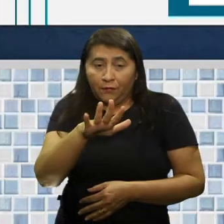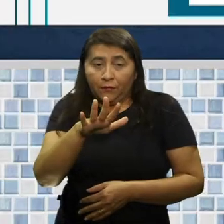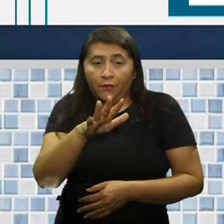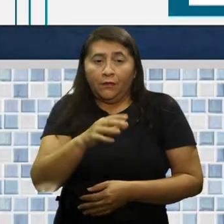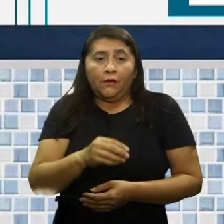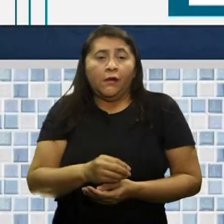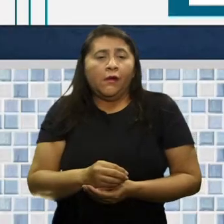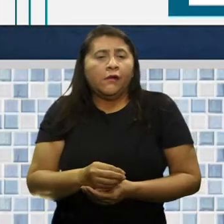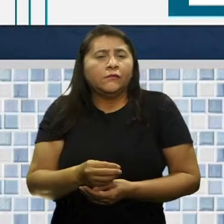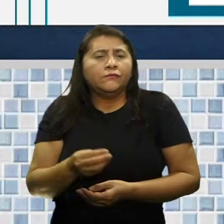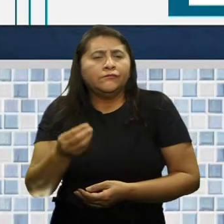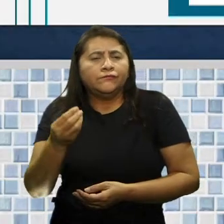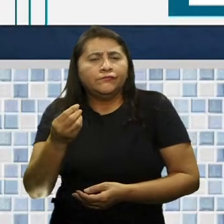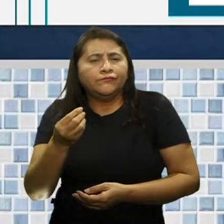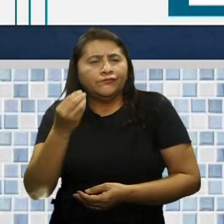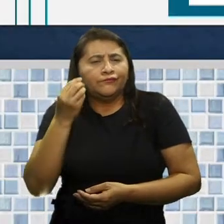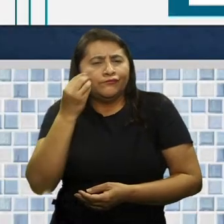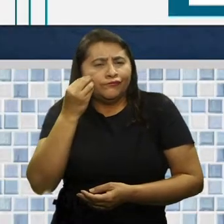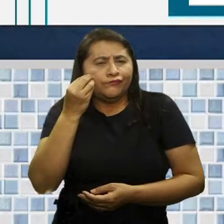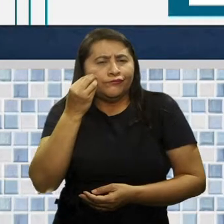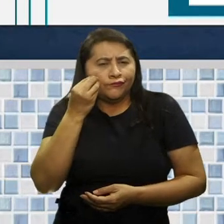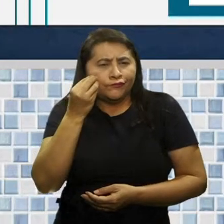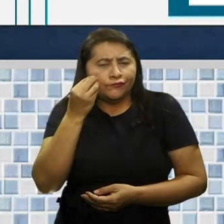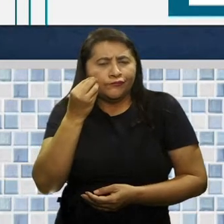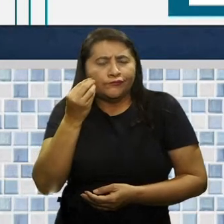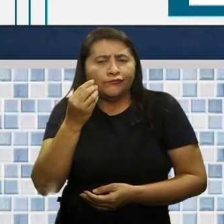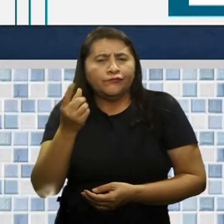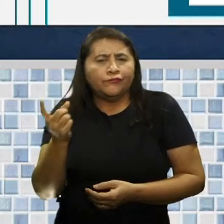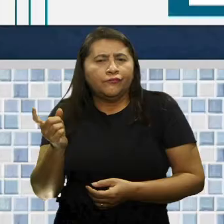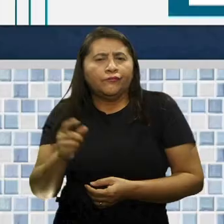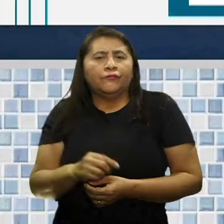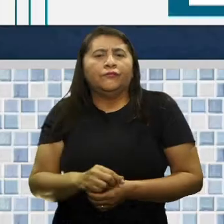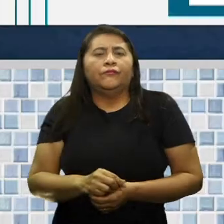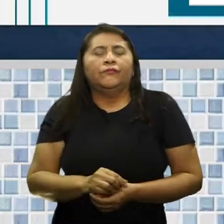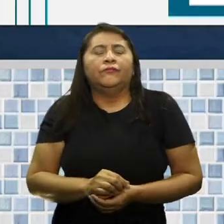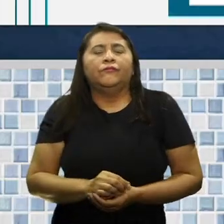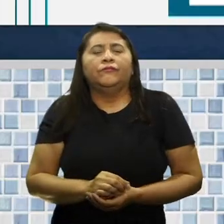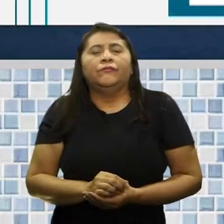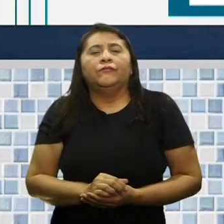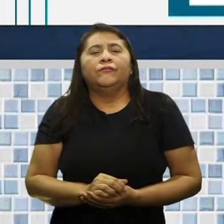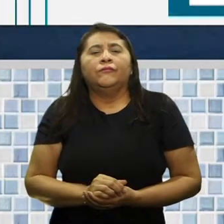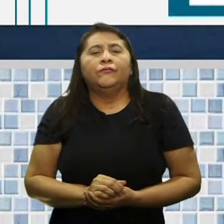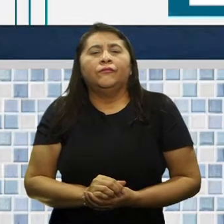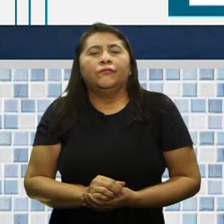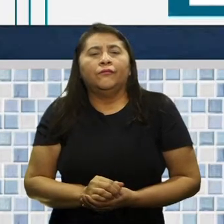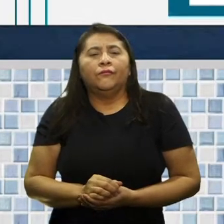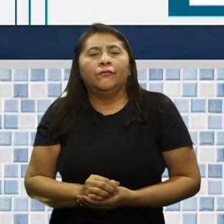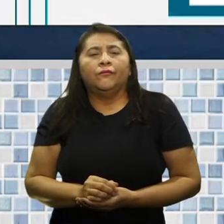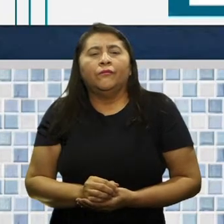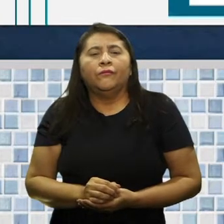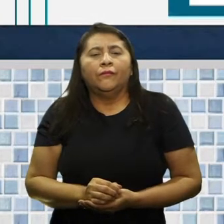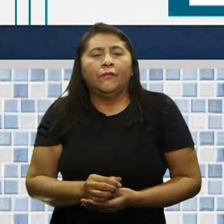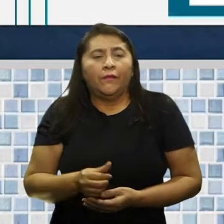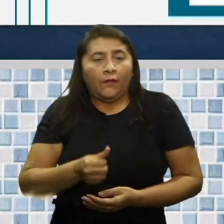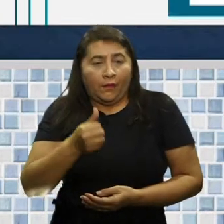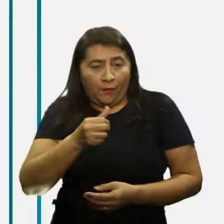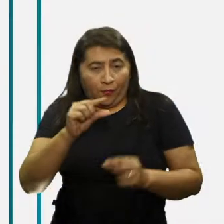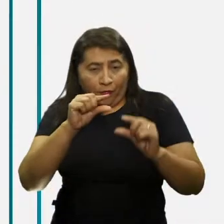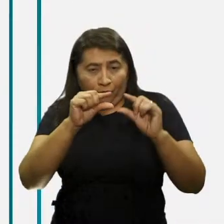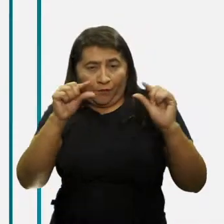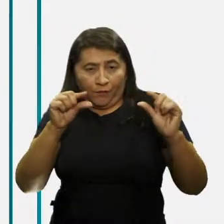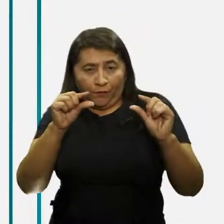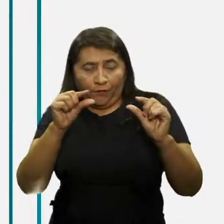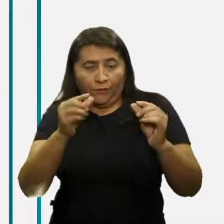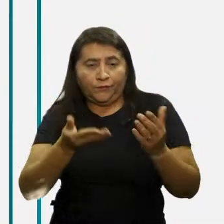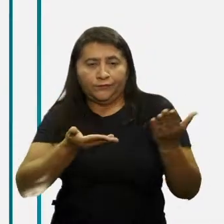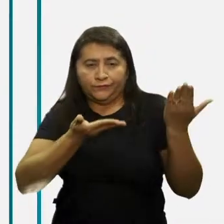tentar recapitular desde o que a gente viu nessa aula, ok? Então vamos lá. A primeira frase.